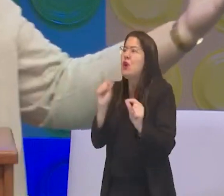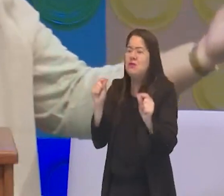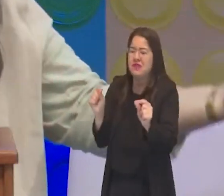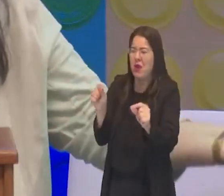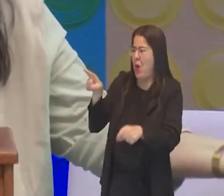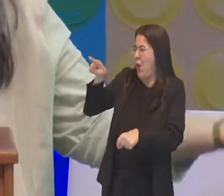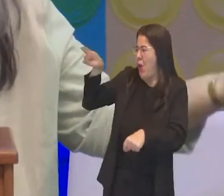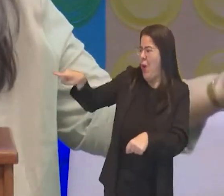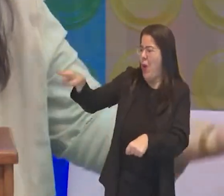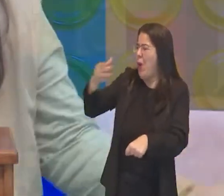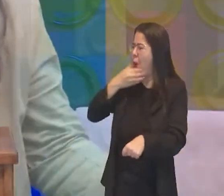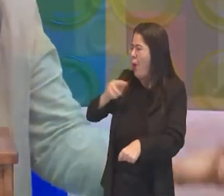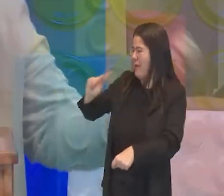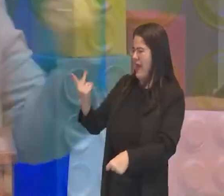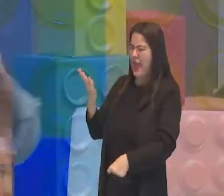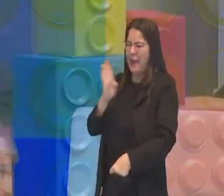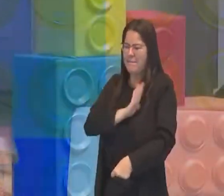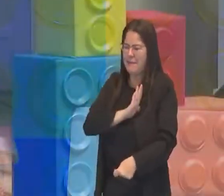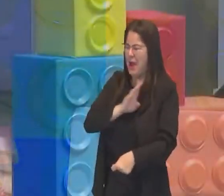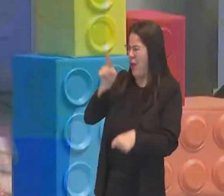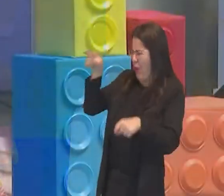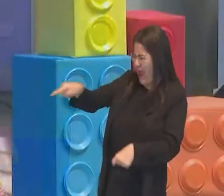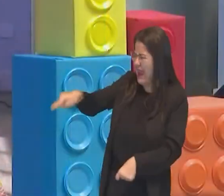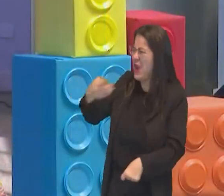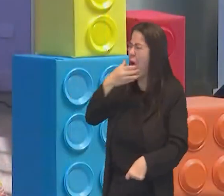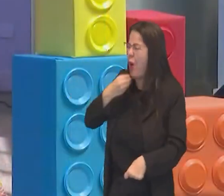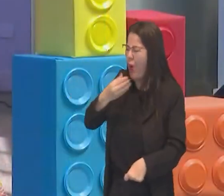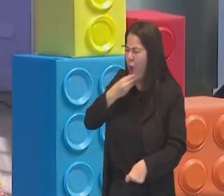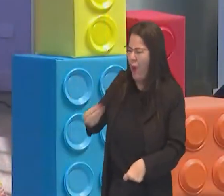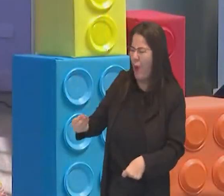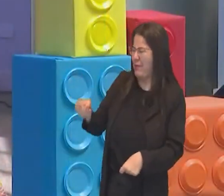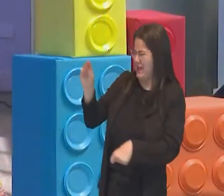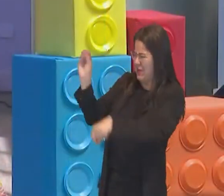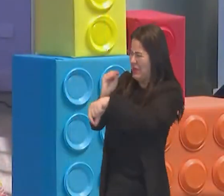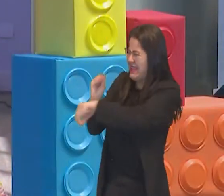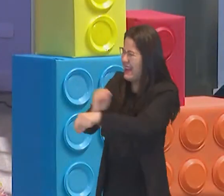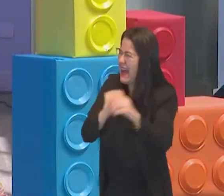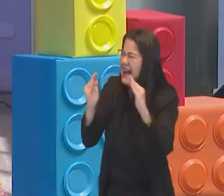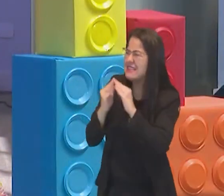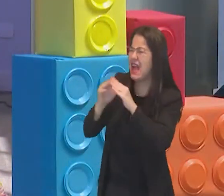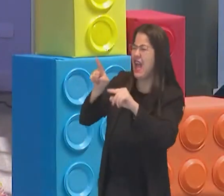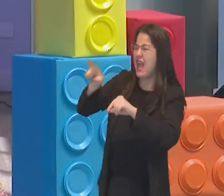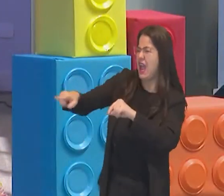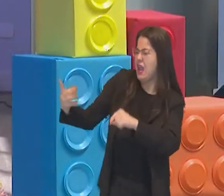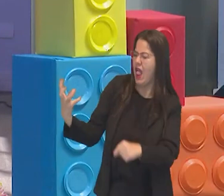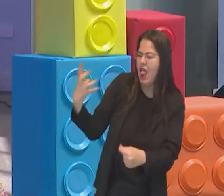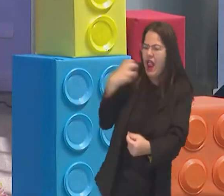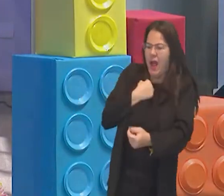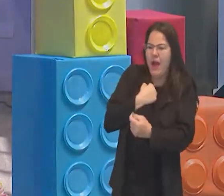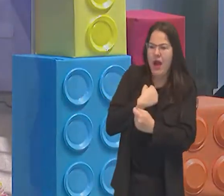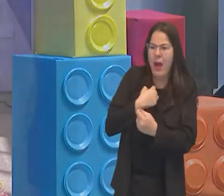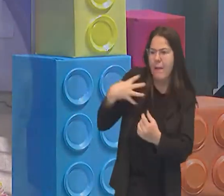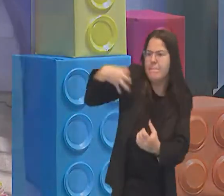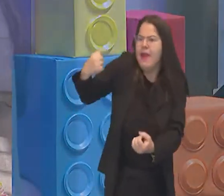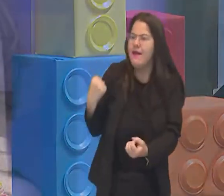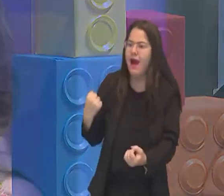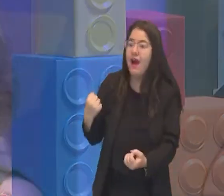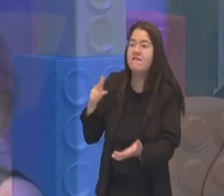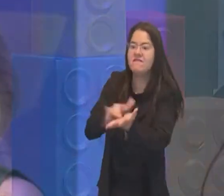esse hebreu que o meu marido trouxe para cuidar da nossa casa, veio me agarrar.